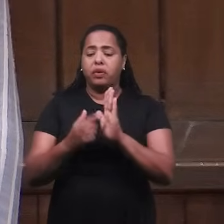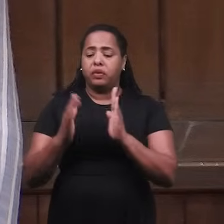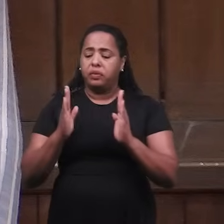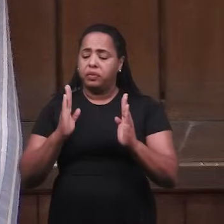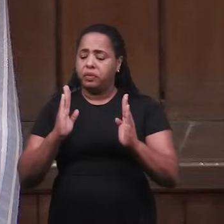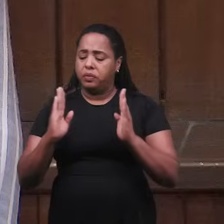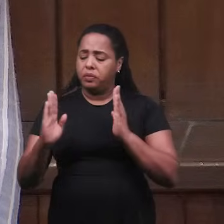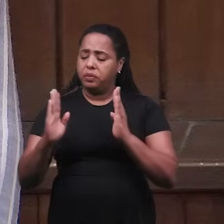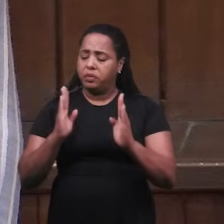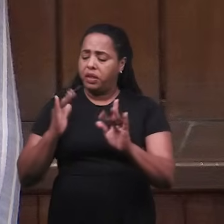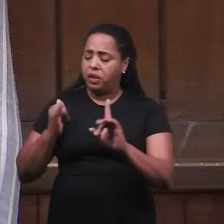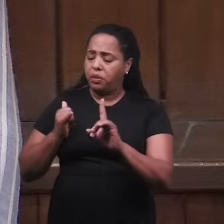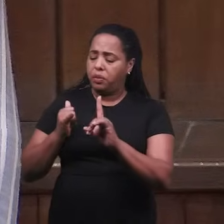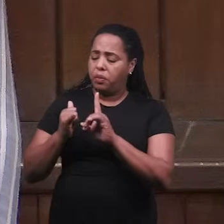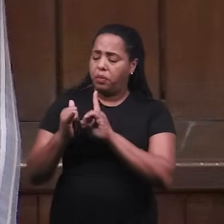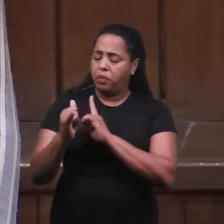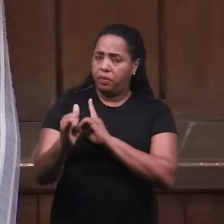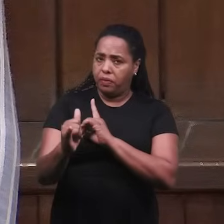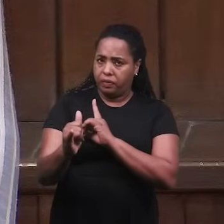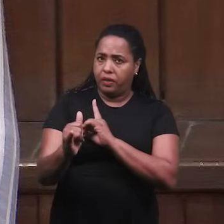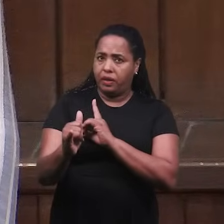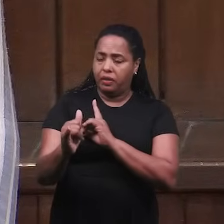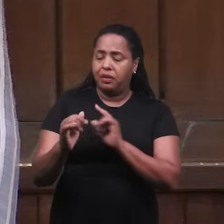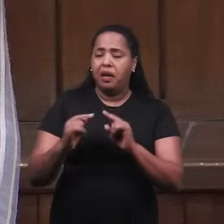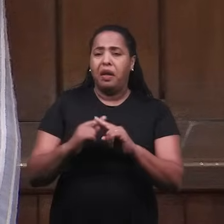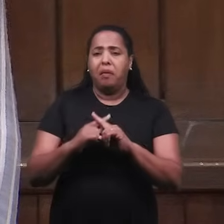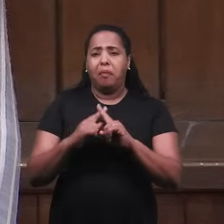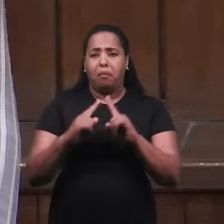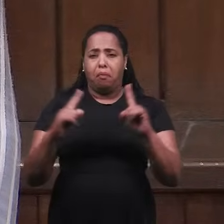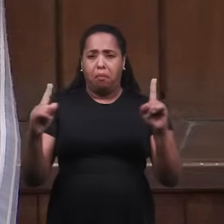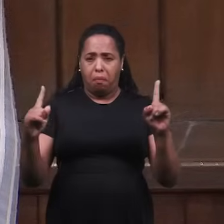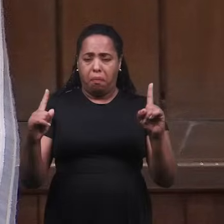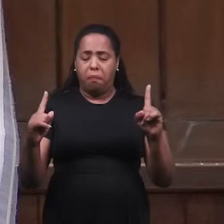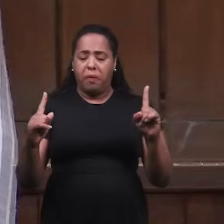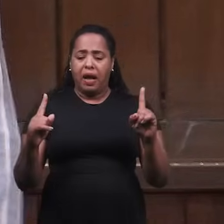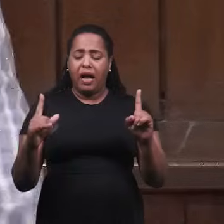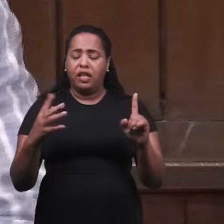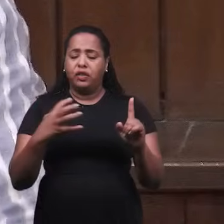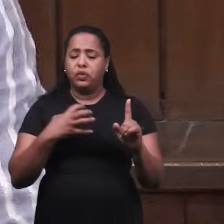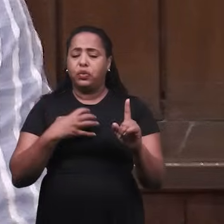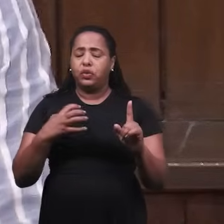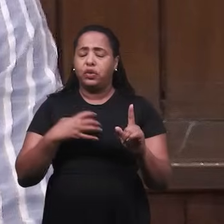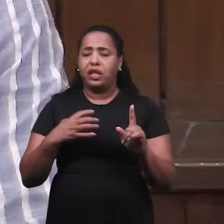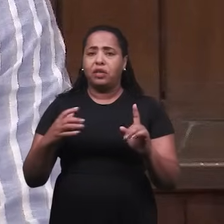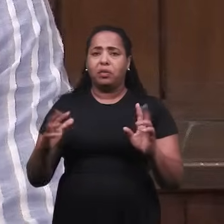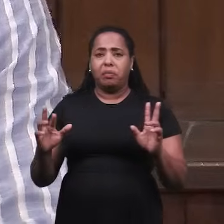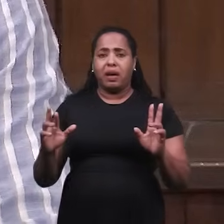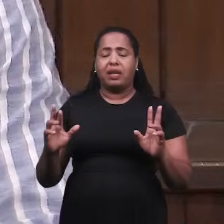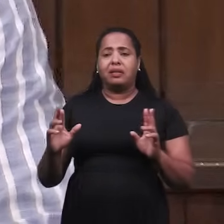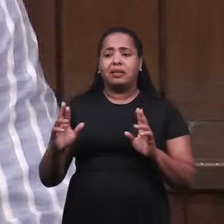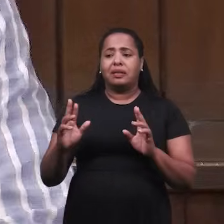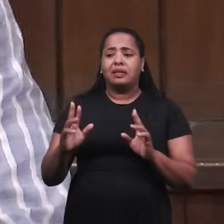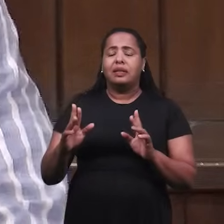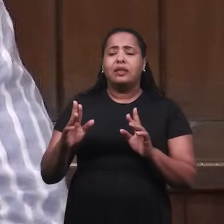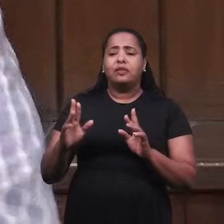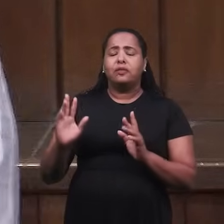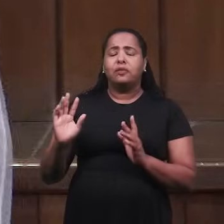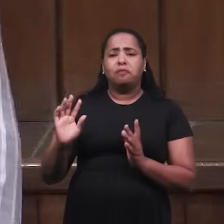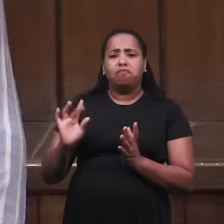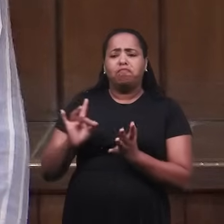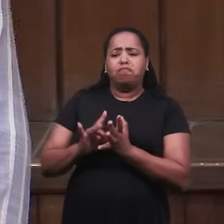momento profético, mas de forma mais efetiva acerca do